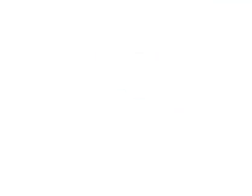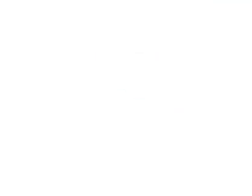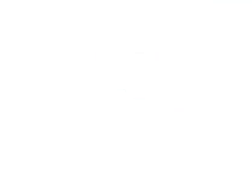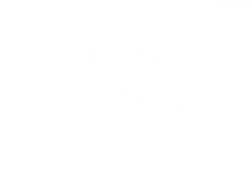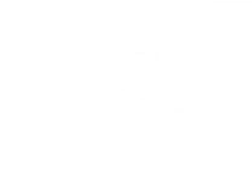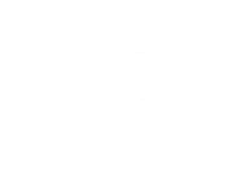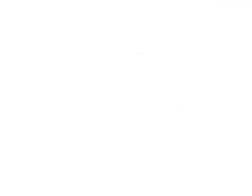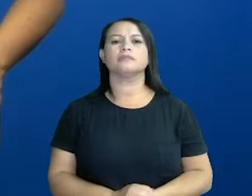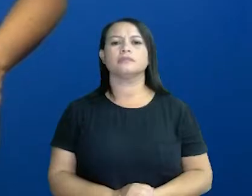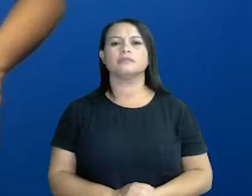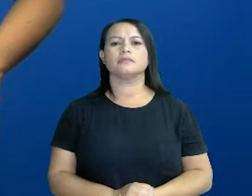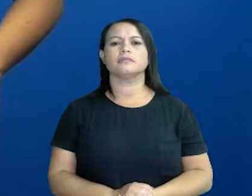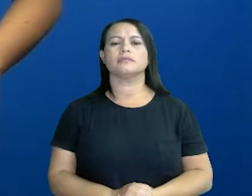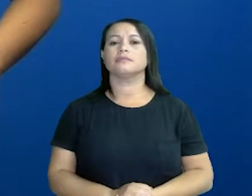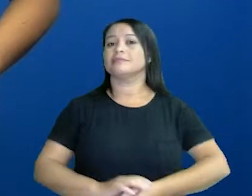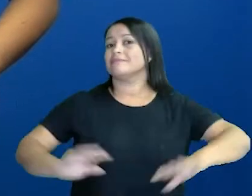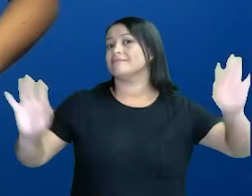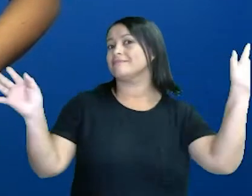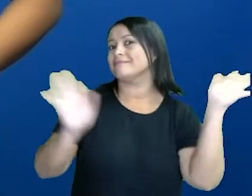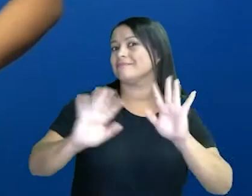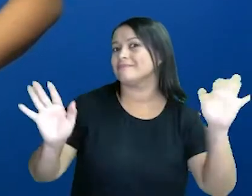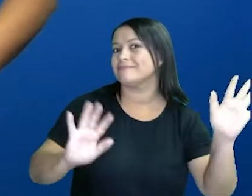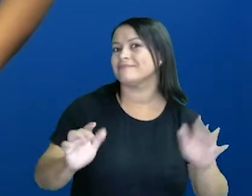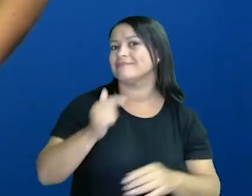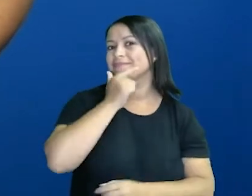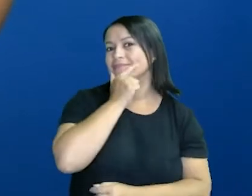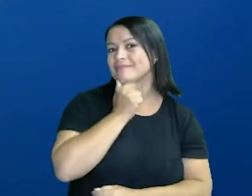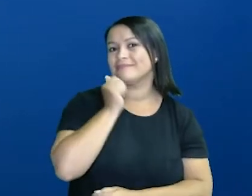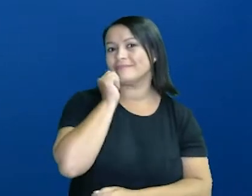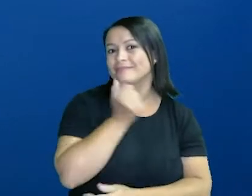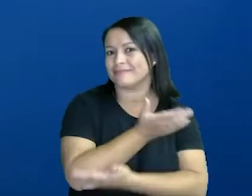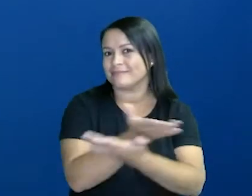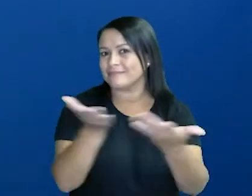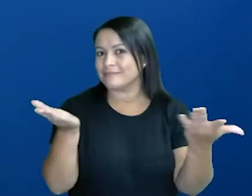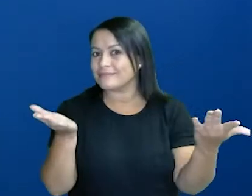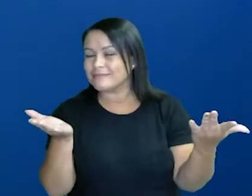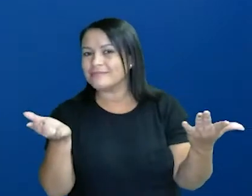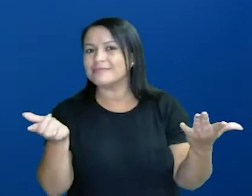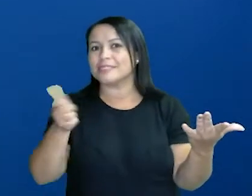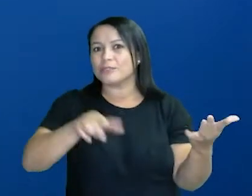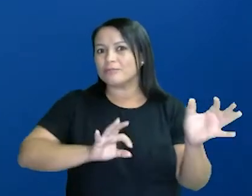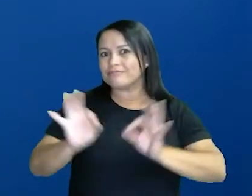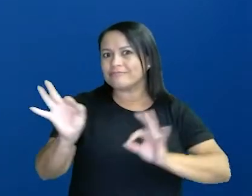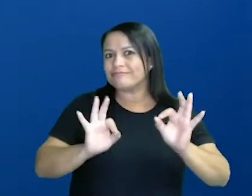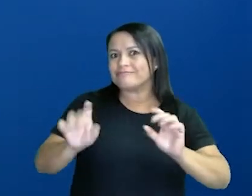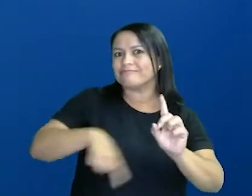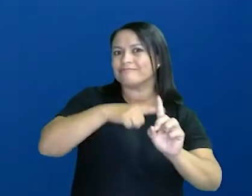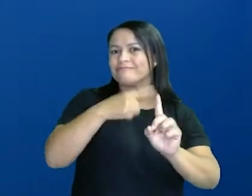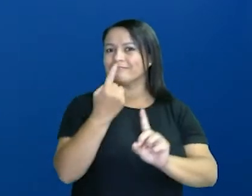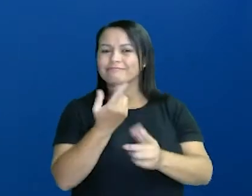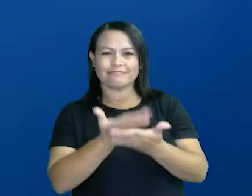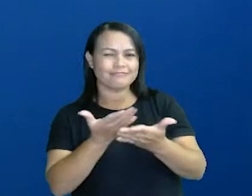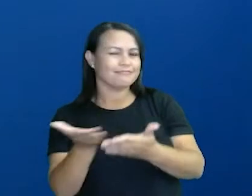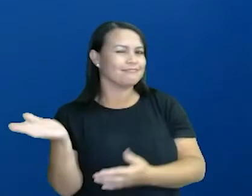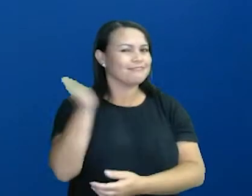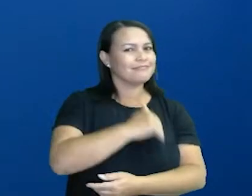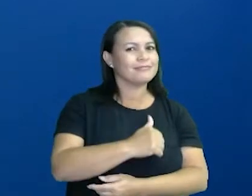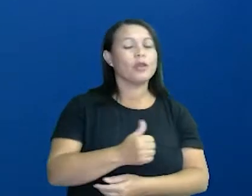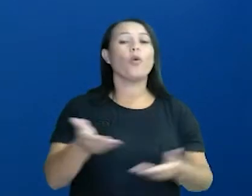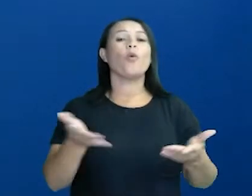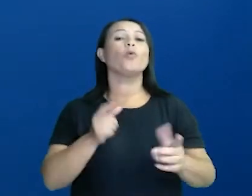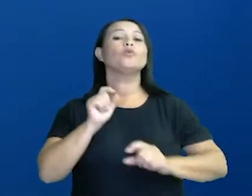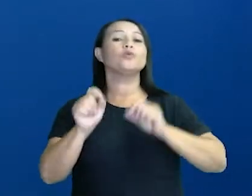o Olá meninos prontos para mais uma aula então vamos lá